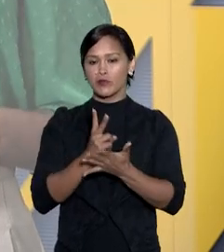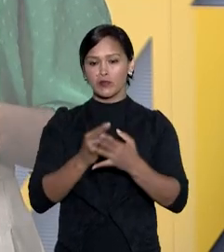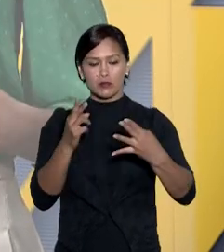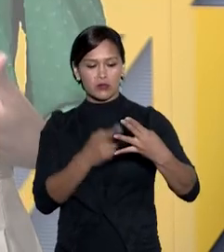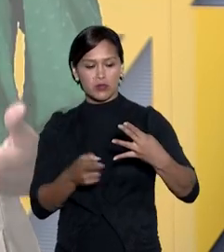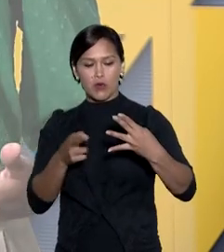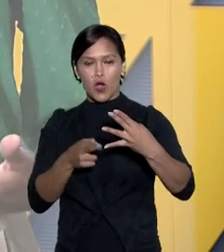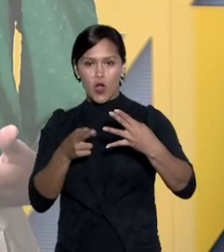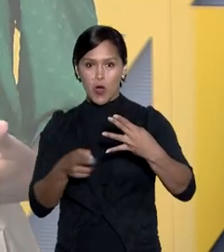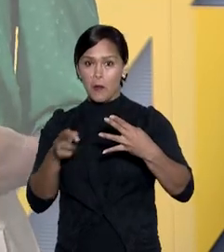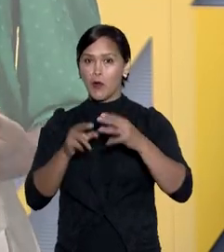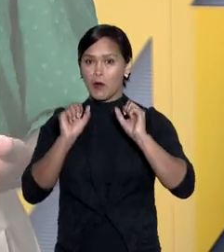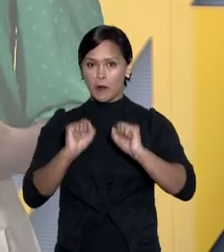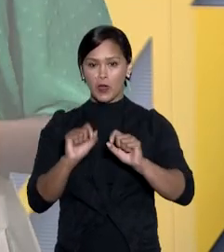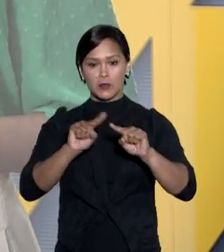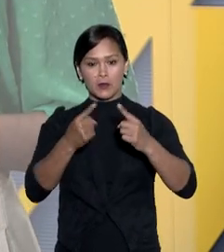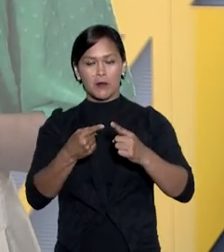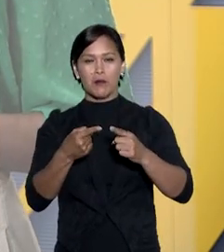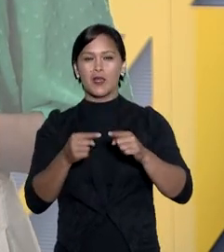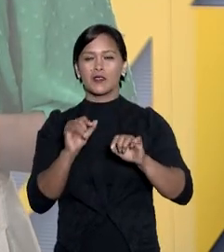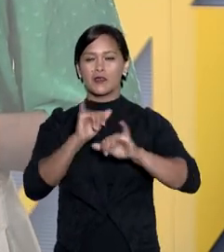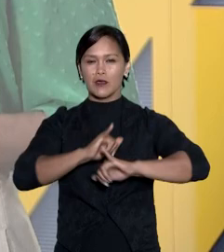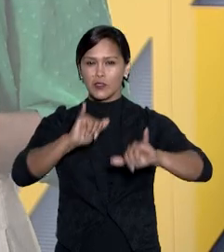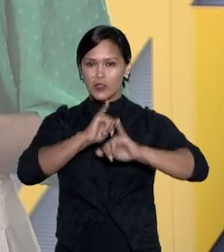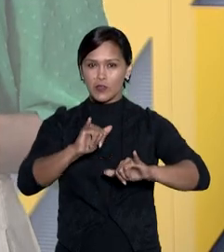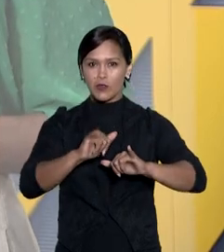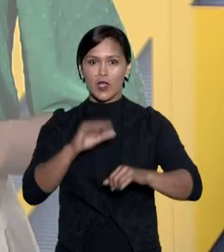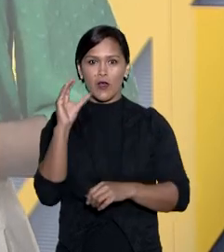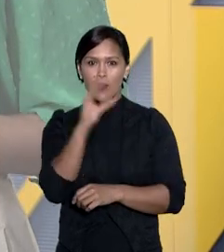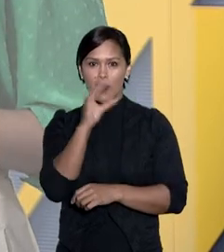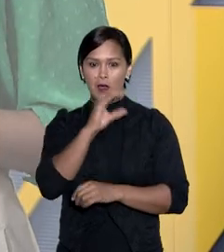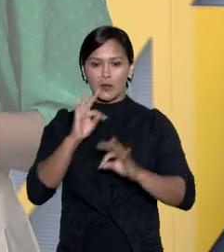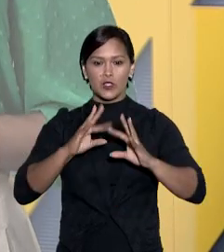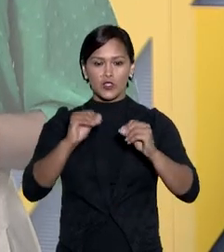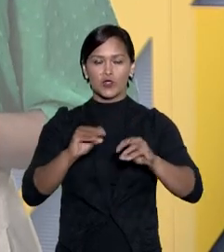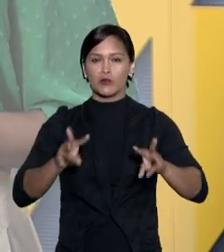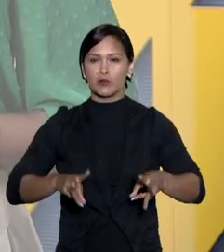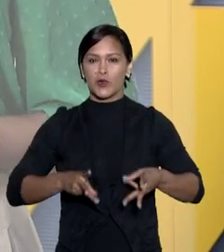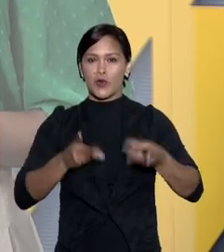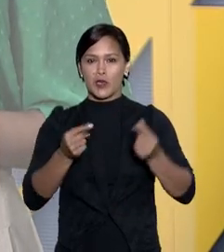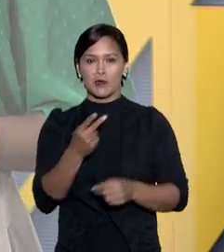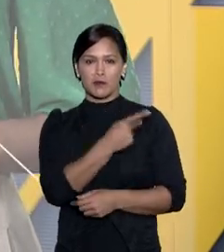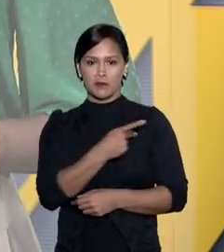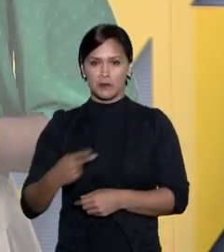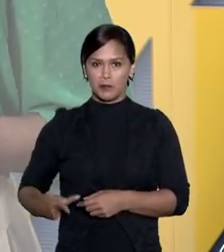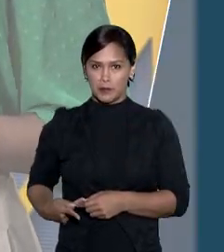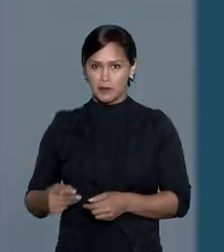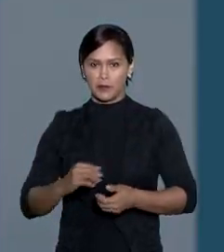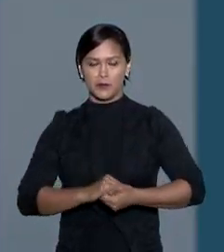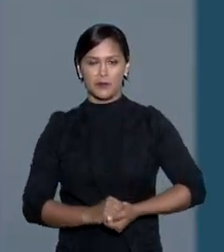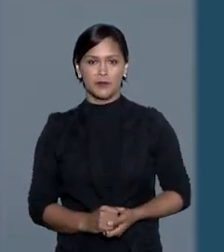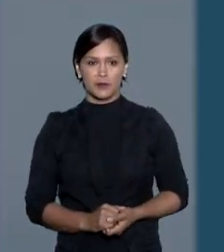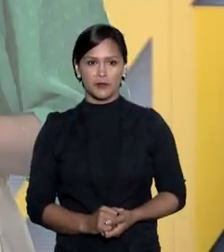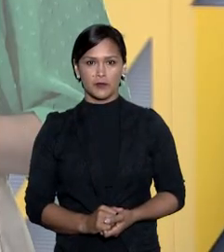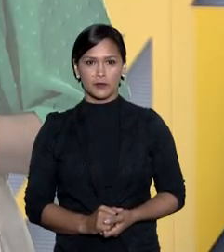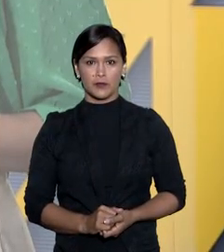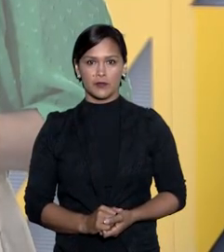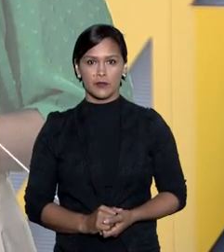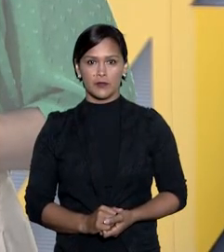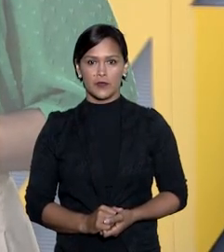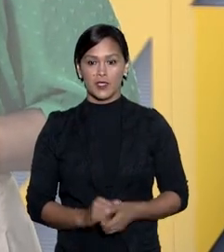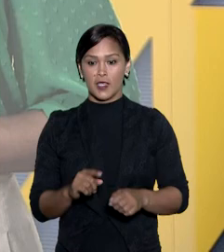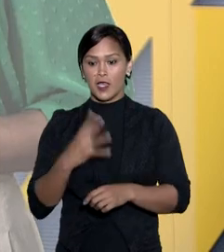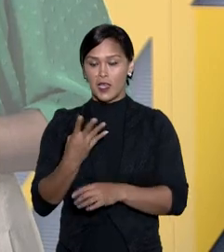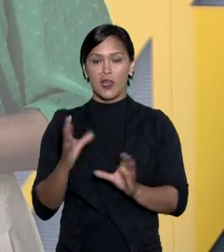nas instâncias ordinárias, mas sem a divulgação imediata das despesas presidenciais.